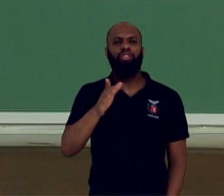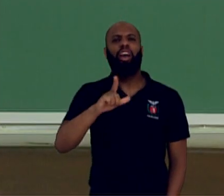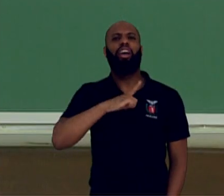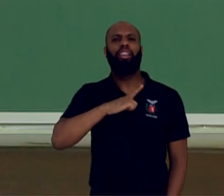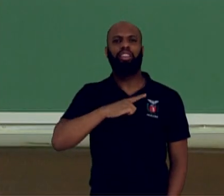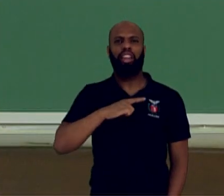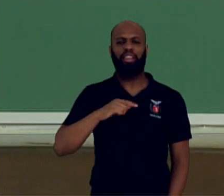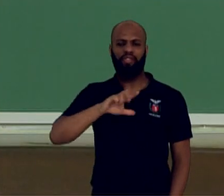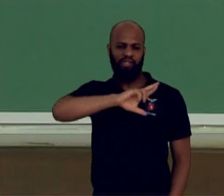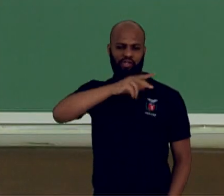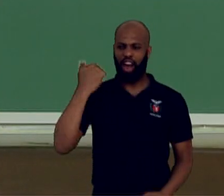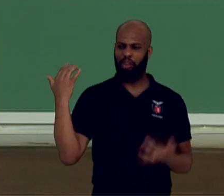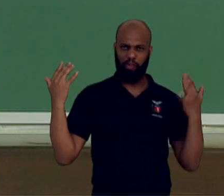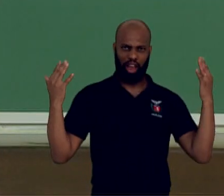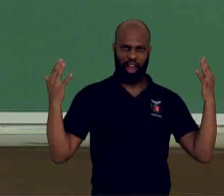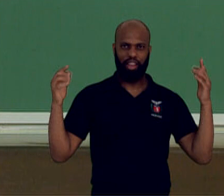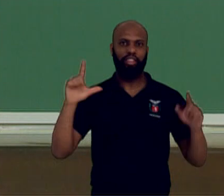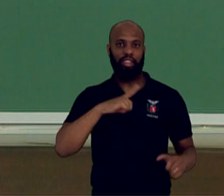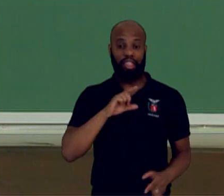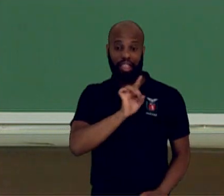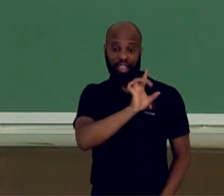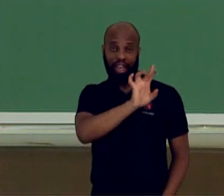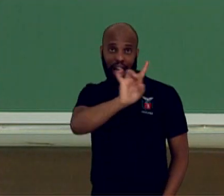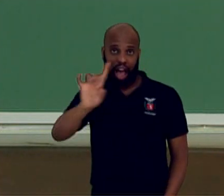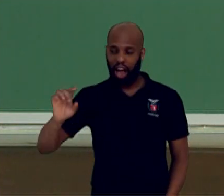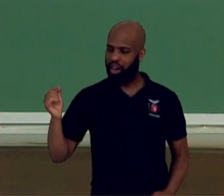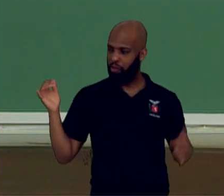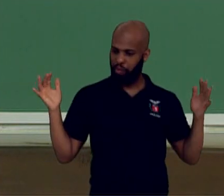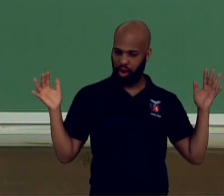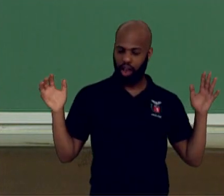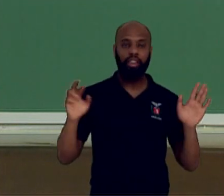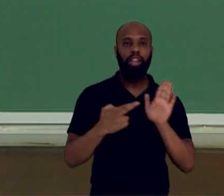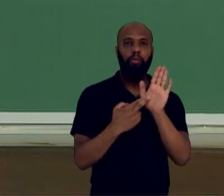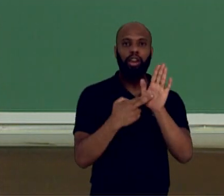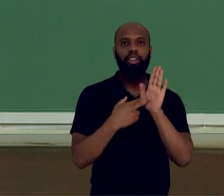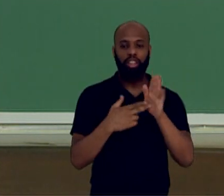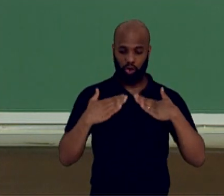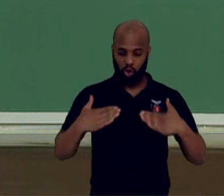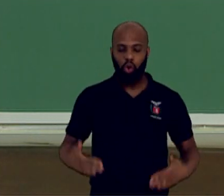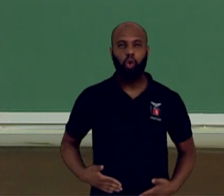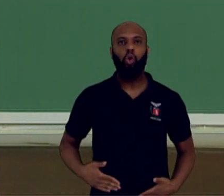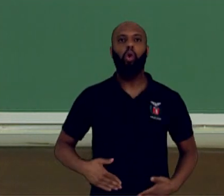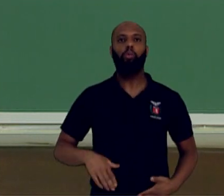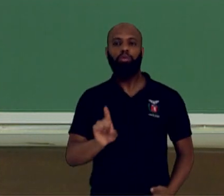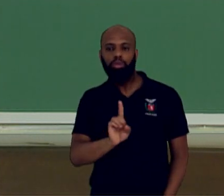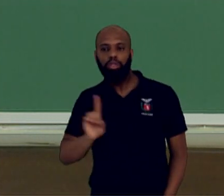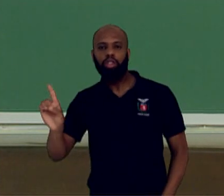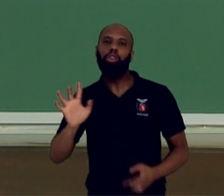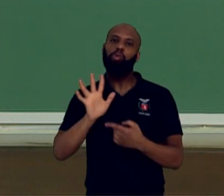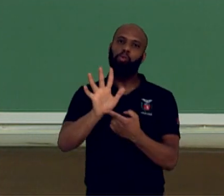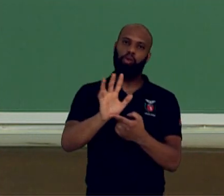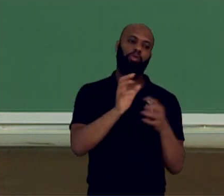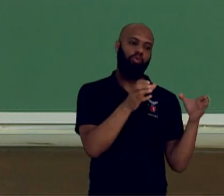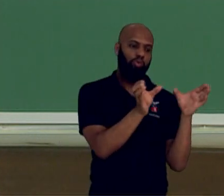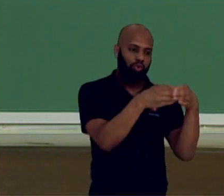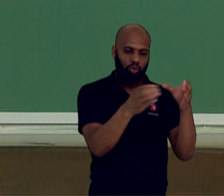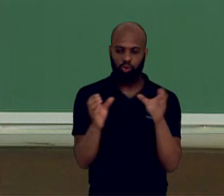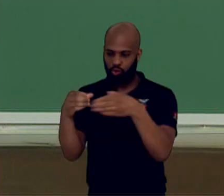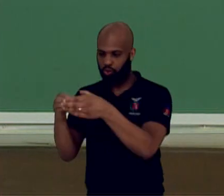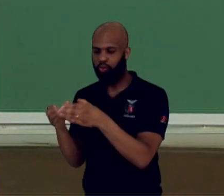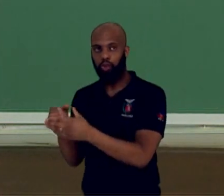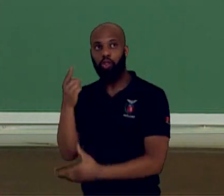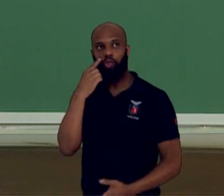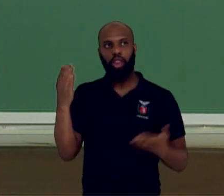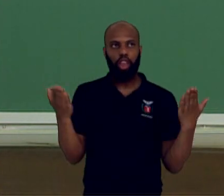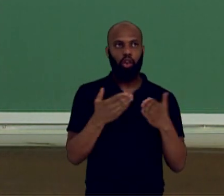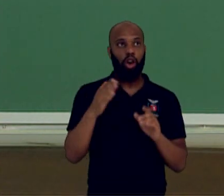com vários braços. Cada braço representaria, cada parte do corpo do deus Brahma representaria uma casta. Vamos ver a